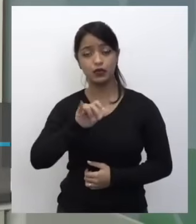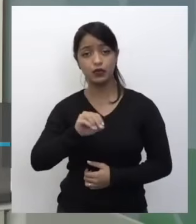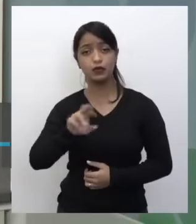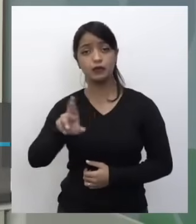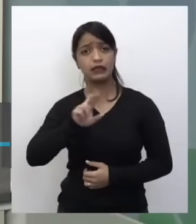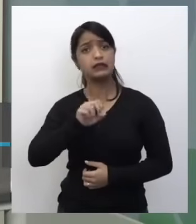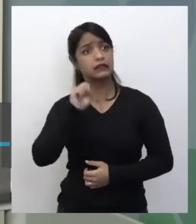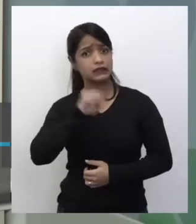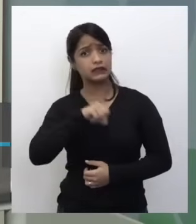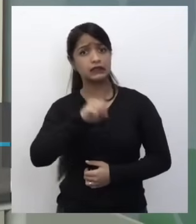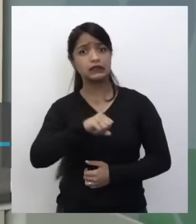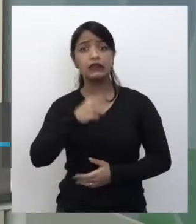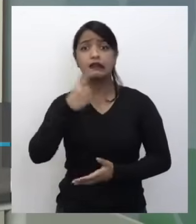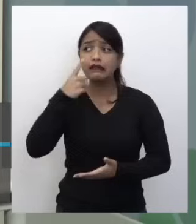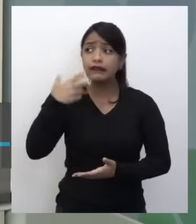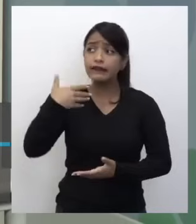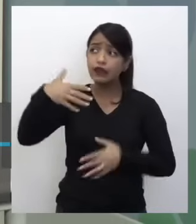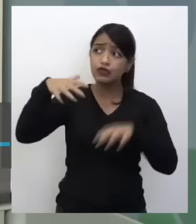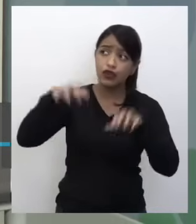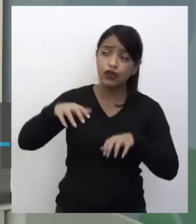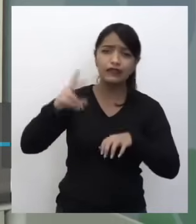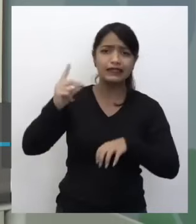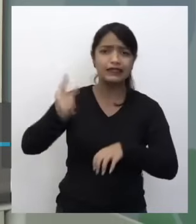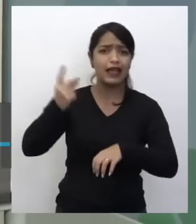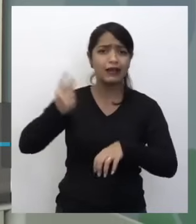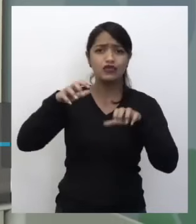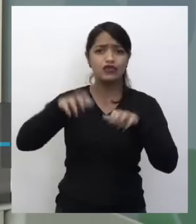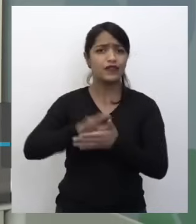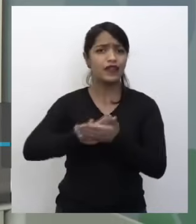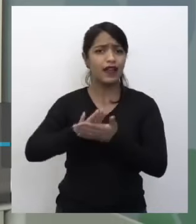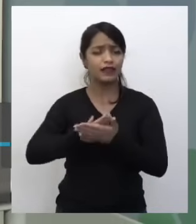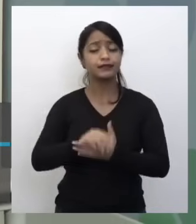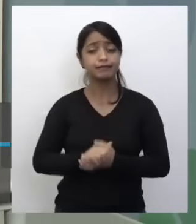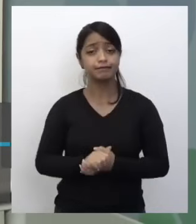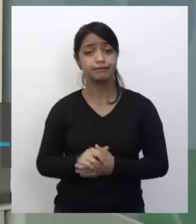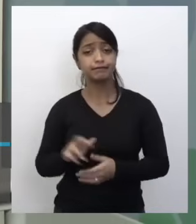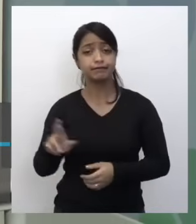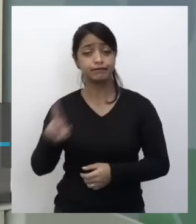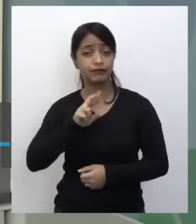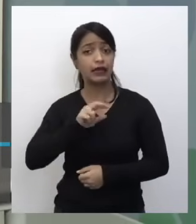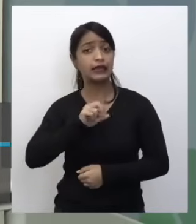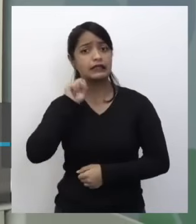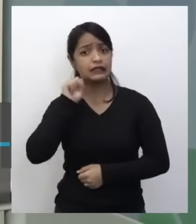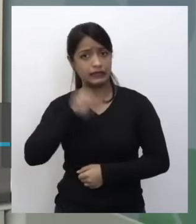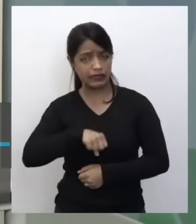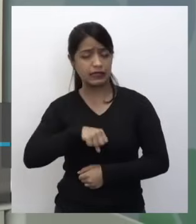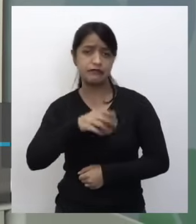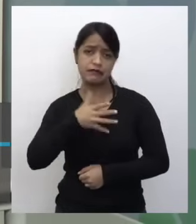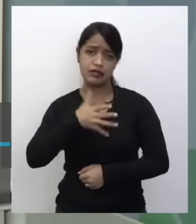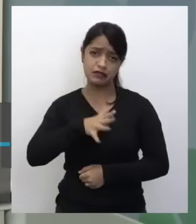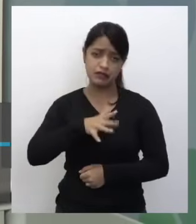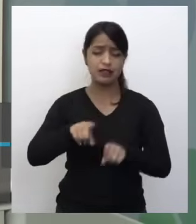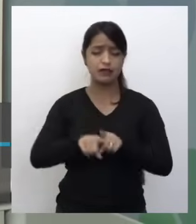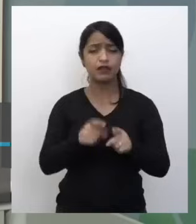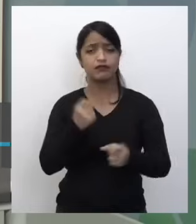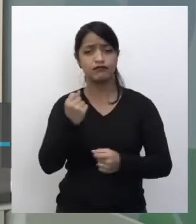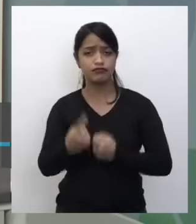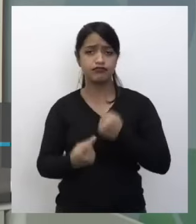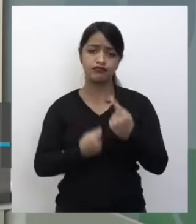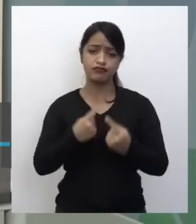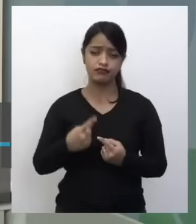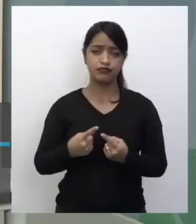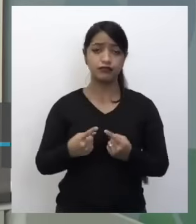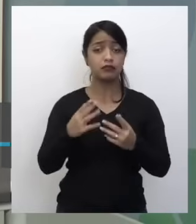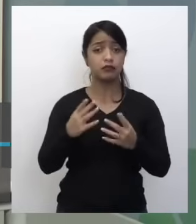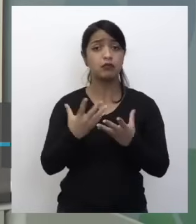se vai chover, porque não chove há muito tempo. A Maria Clara diz sim, mais ou menos, e de vez em quando. Mas tem